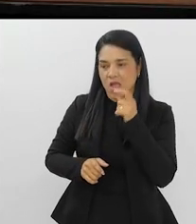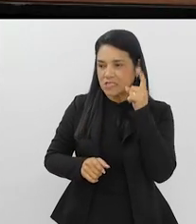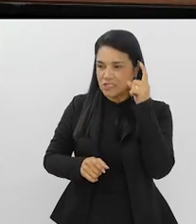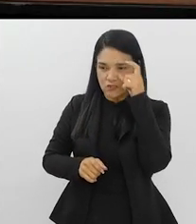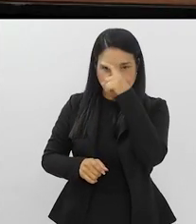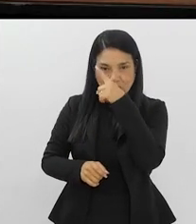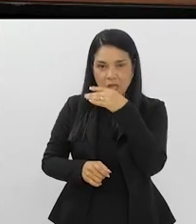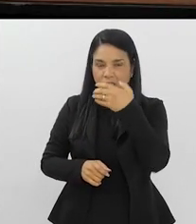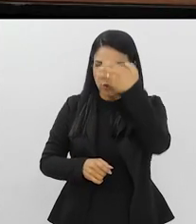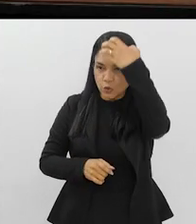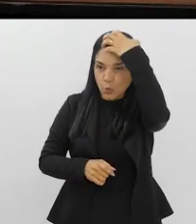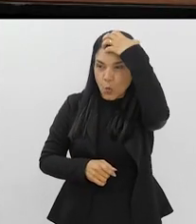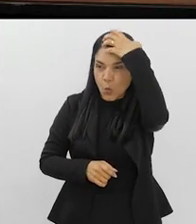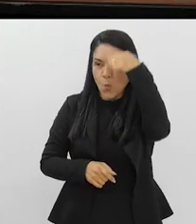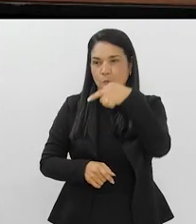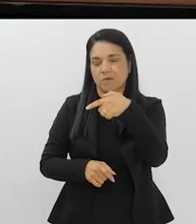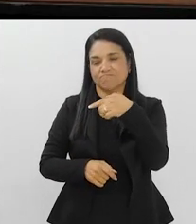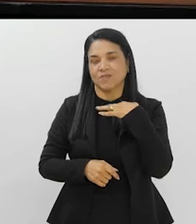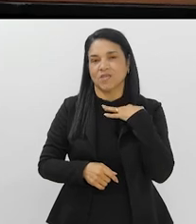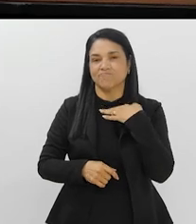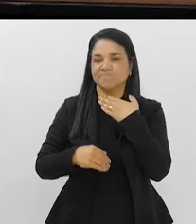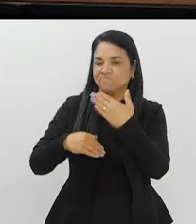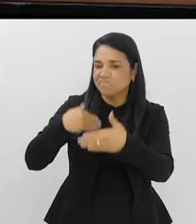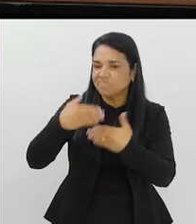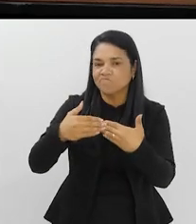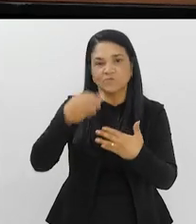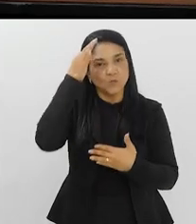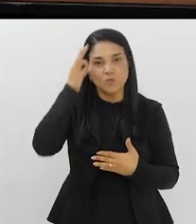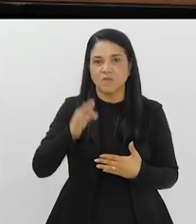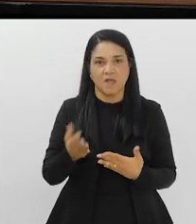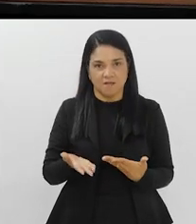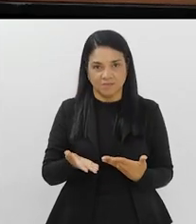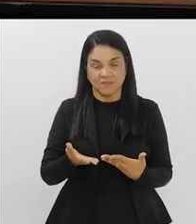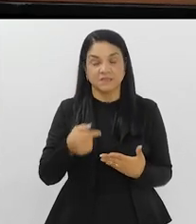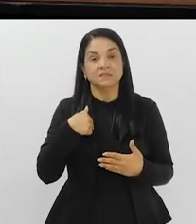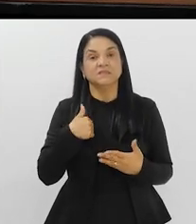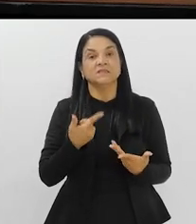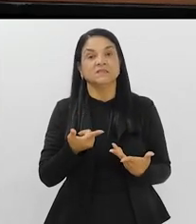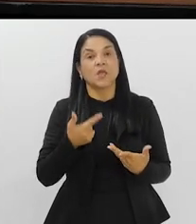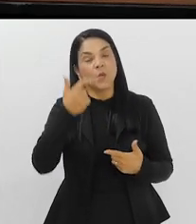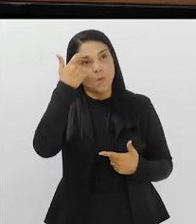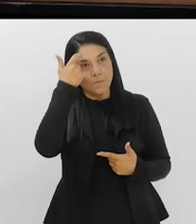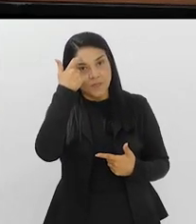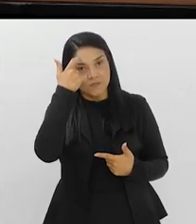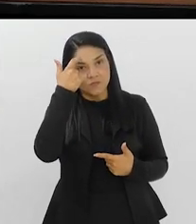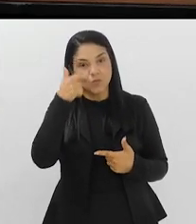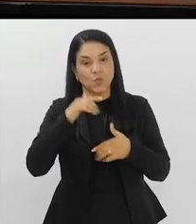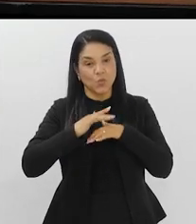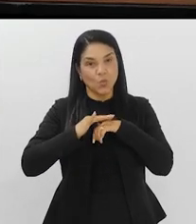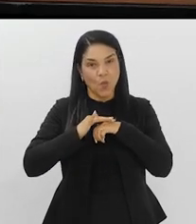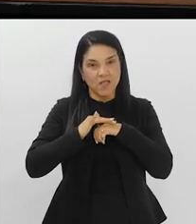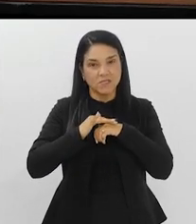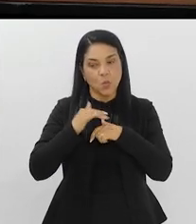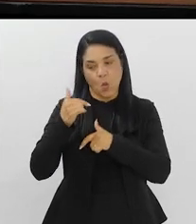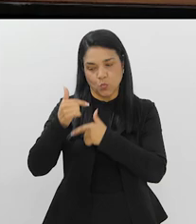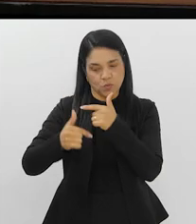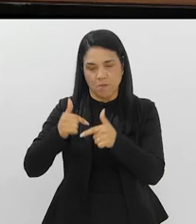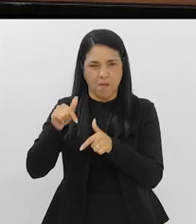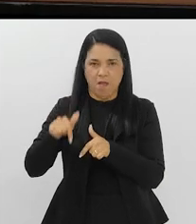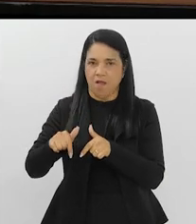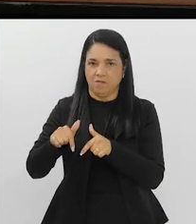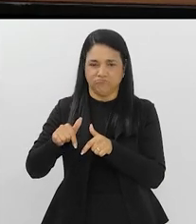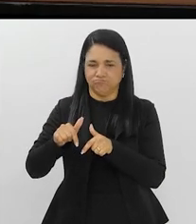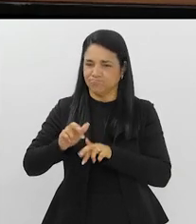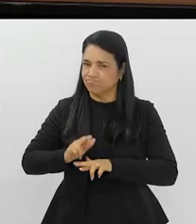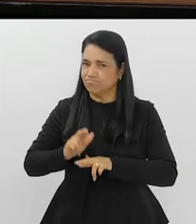de culpa envolvido na compreensão desse processo, né? Eu costumo pensar que o que adoece não é o trabalho,